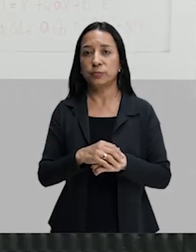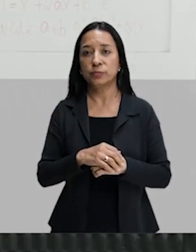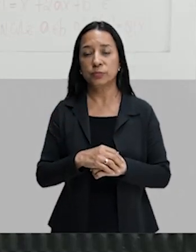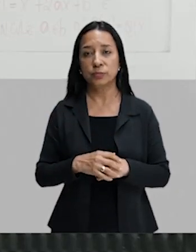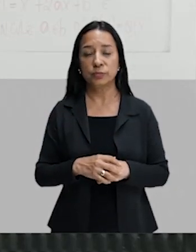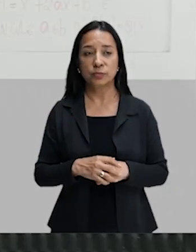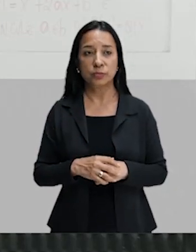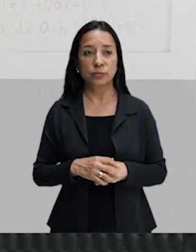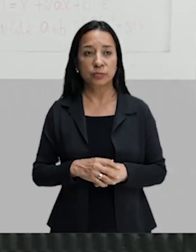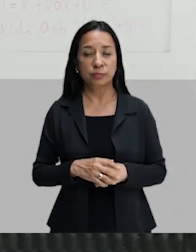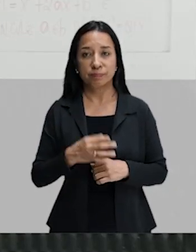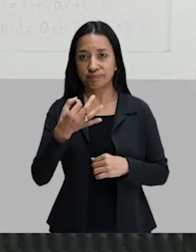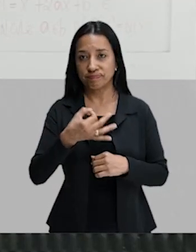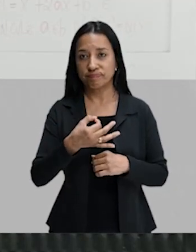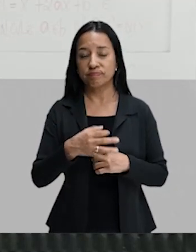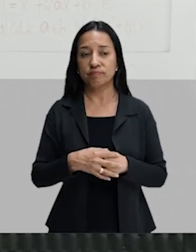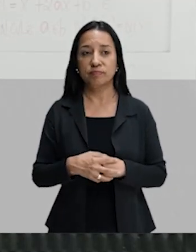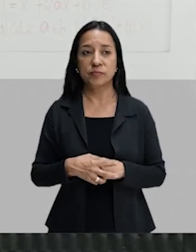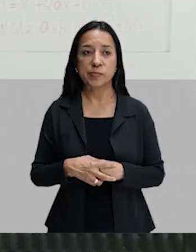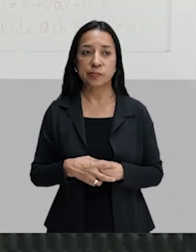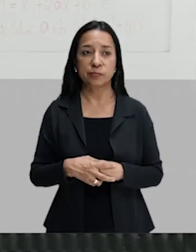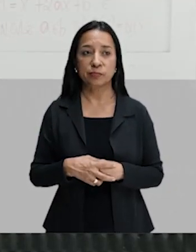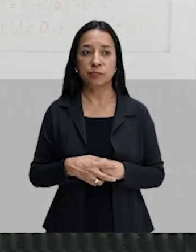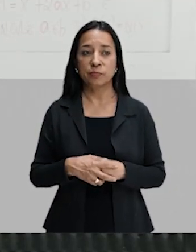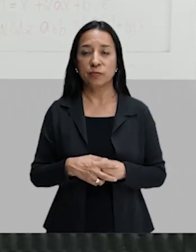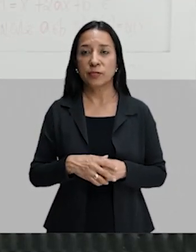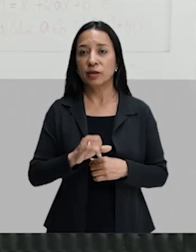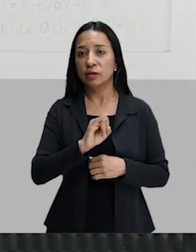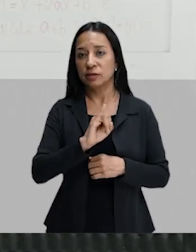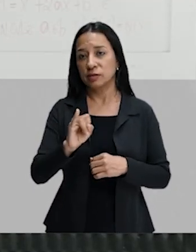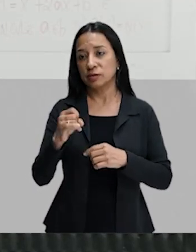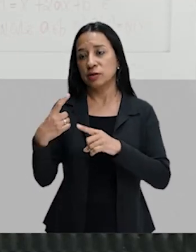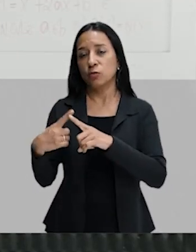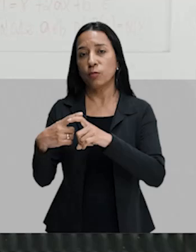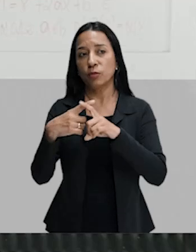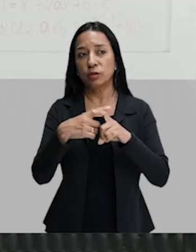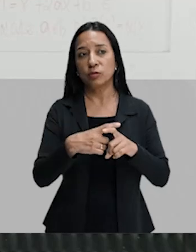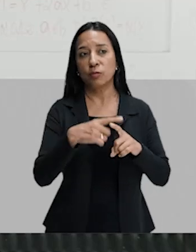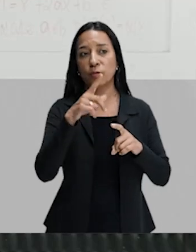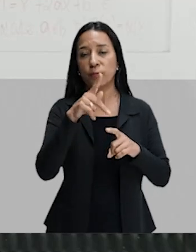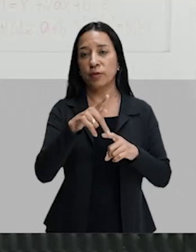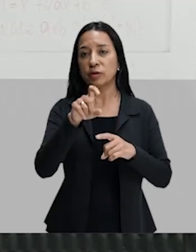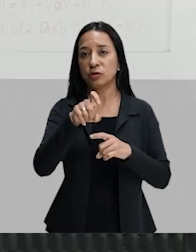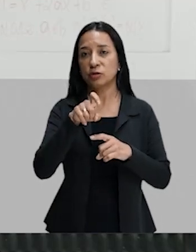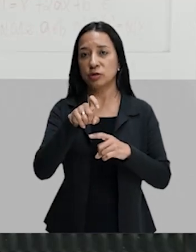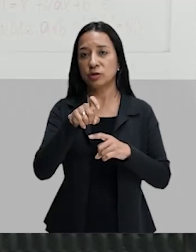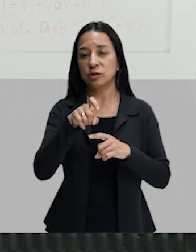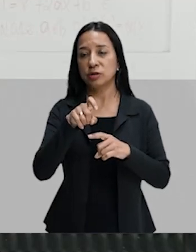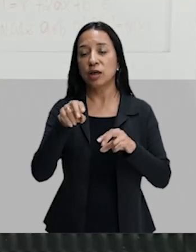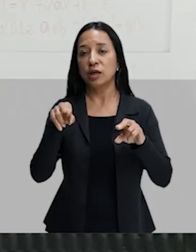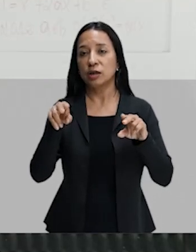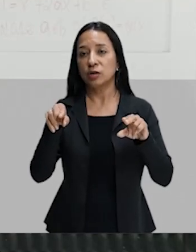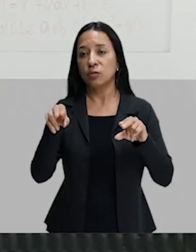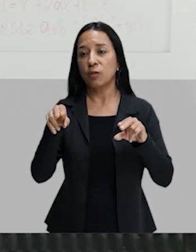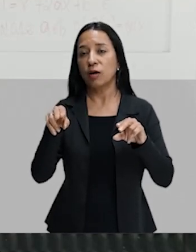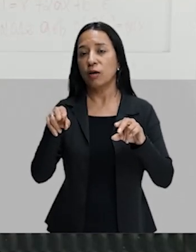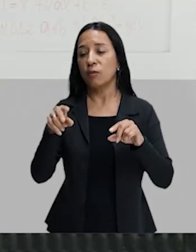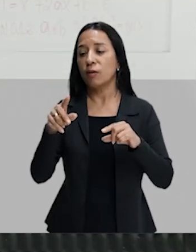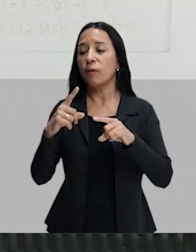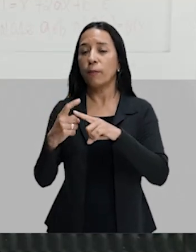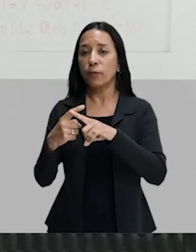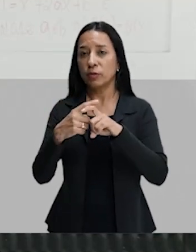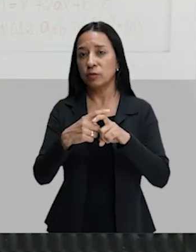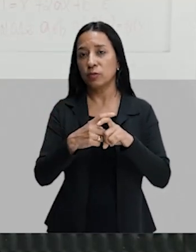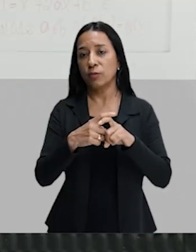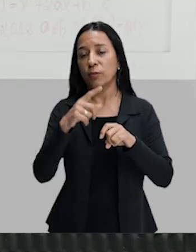8. Certinho? Então, se o polinômio px for idêntico ao polinômio qx, esse A é